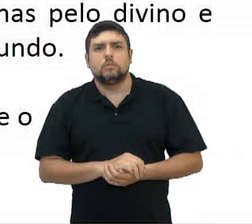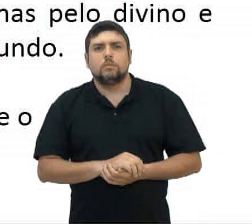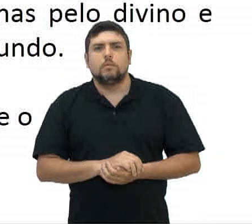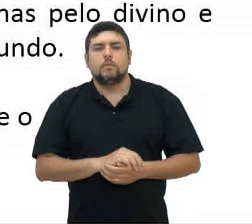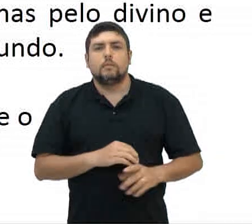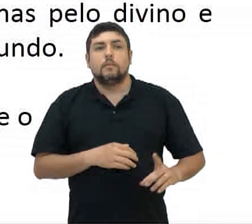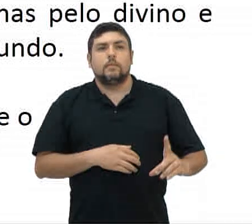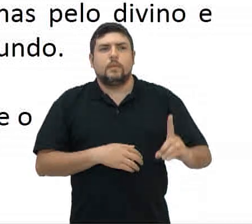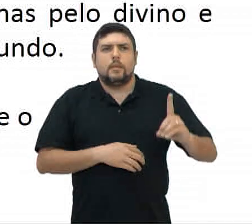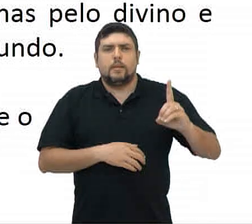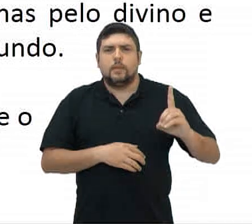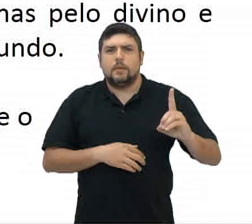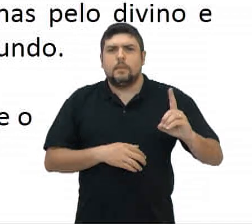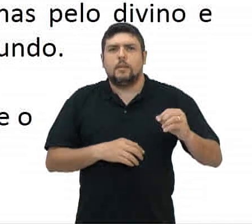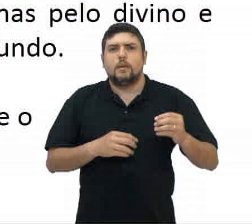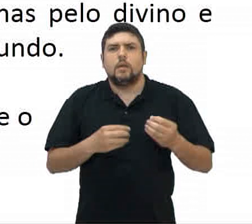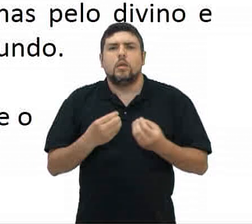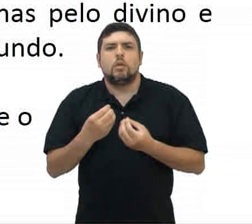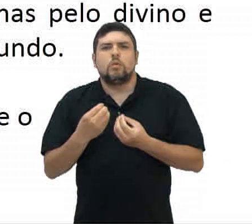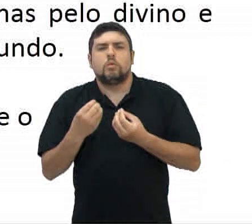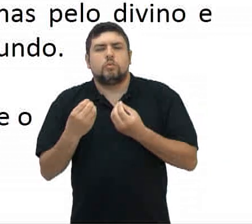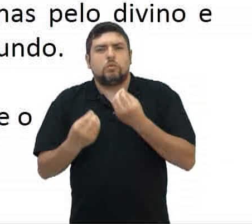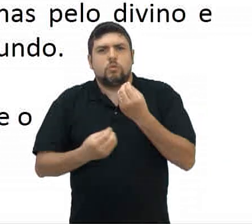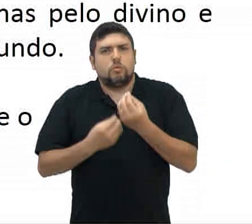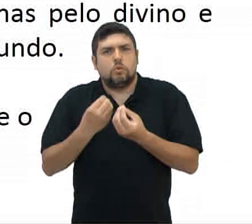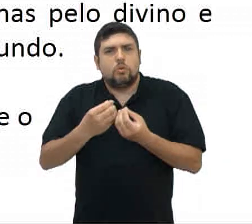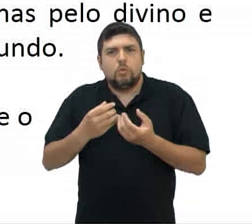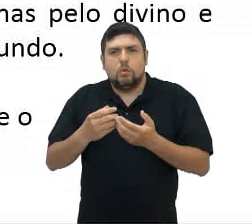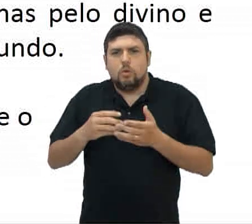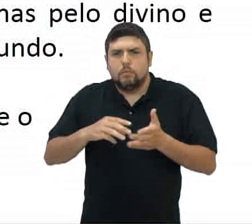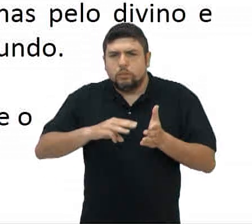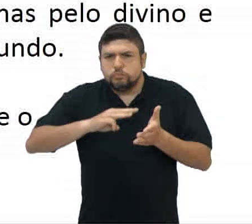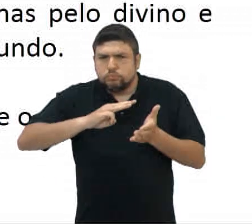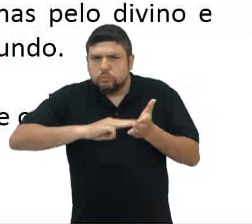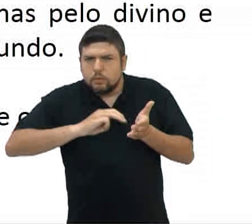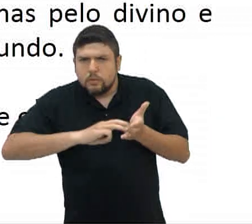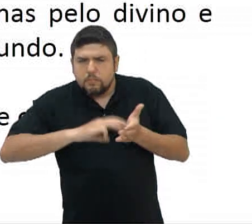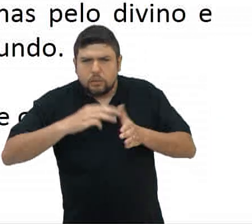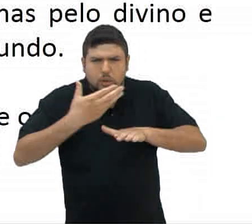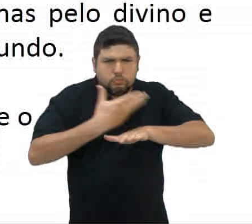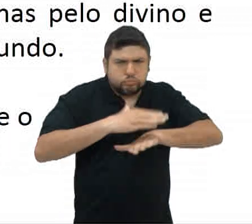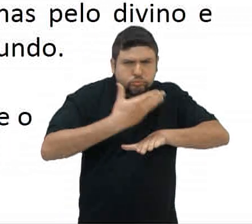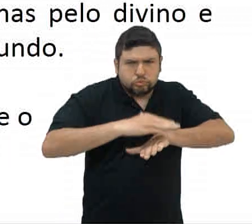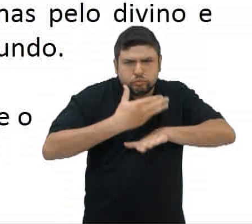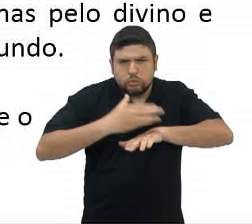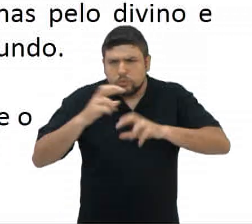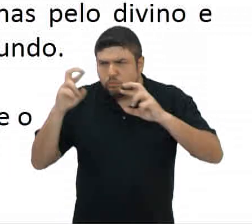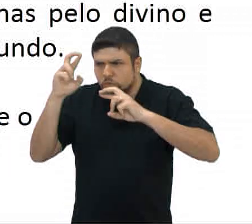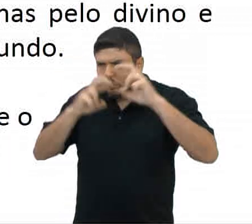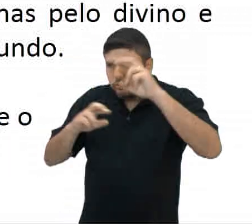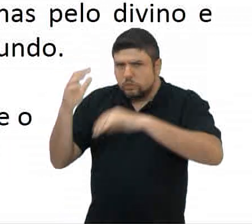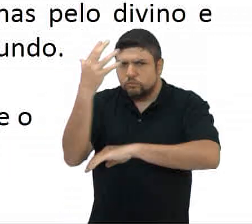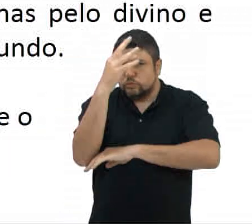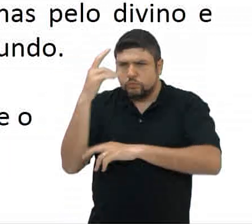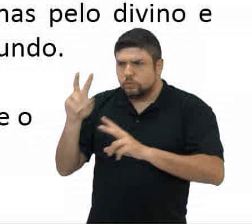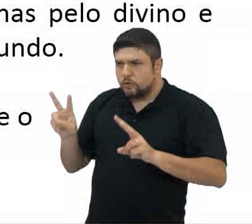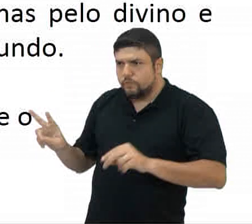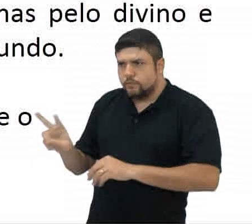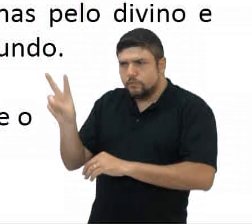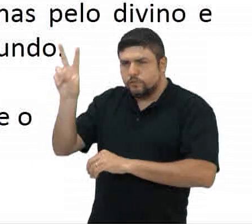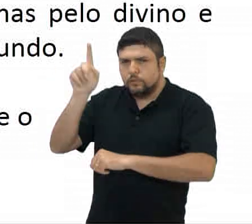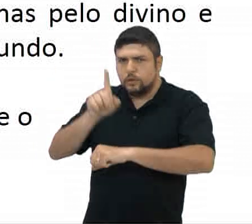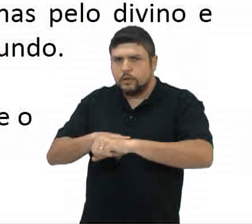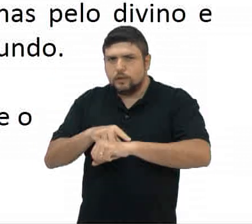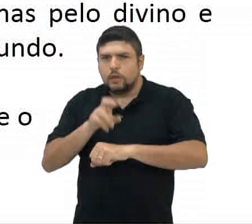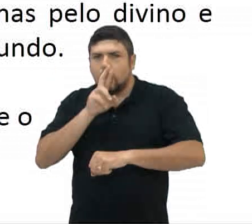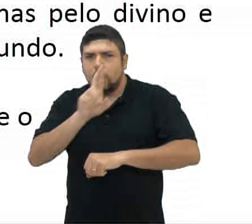período buscaram apoio no método experimental e na reflexão racional, valorizando a natureza e o ser humano. Tempinho